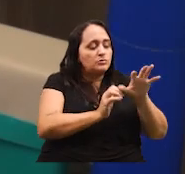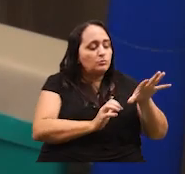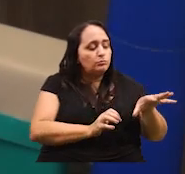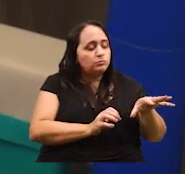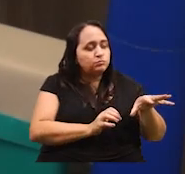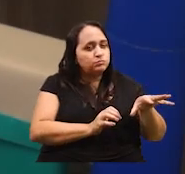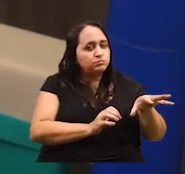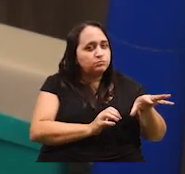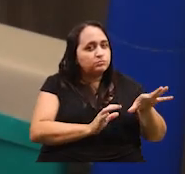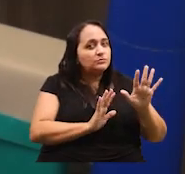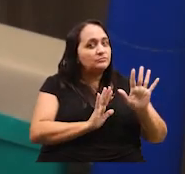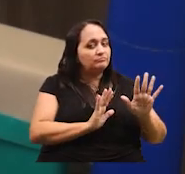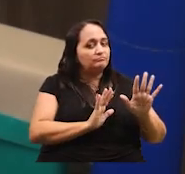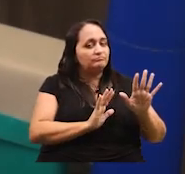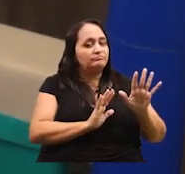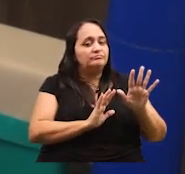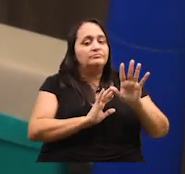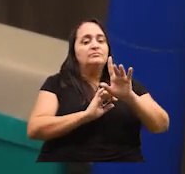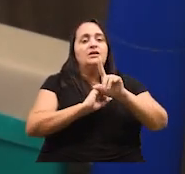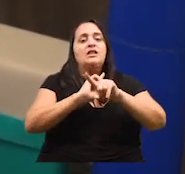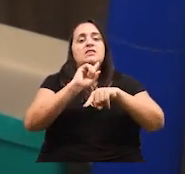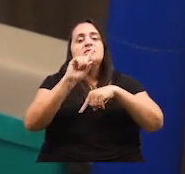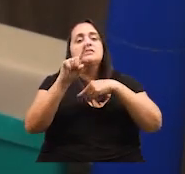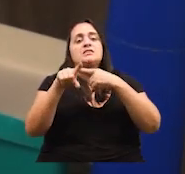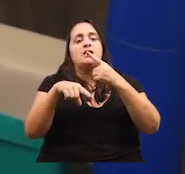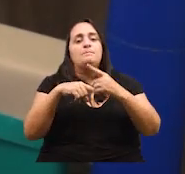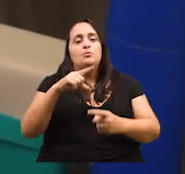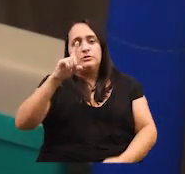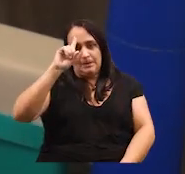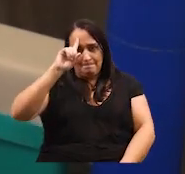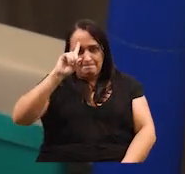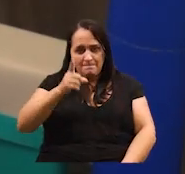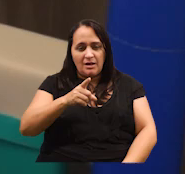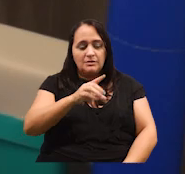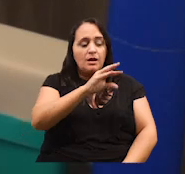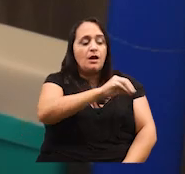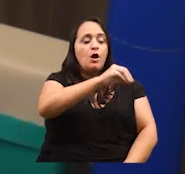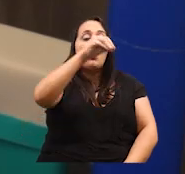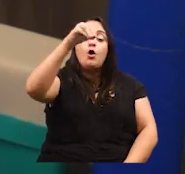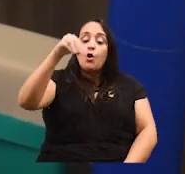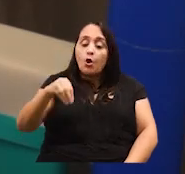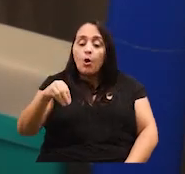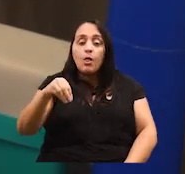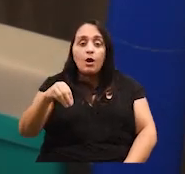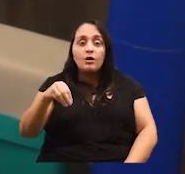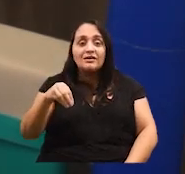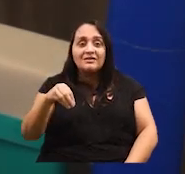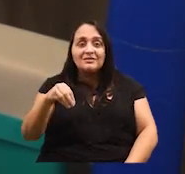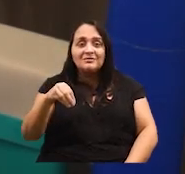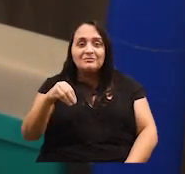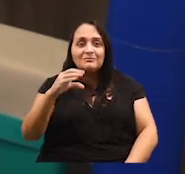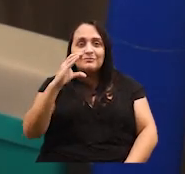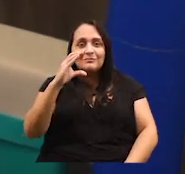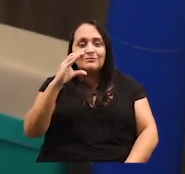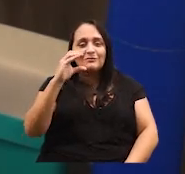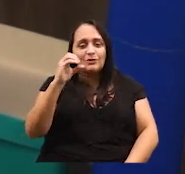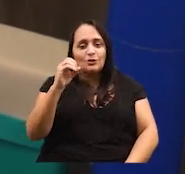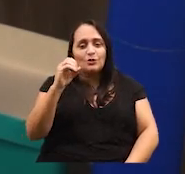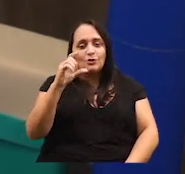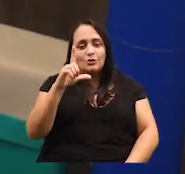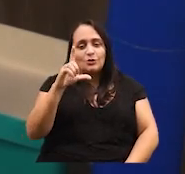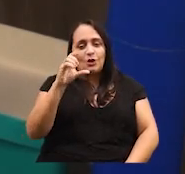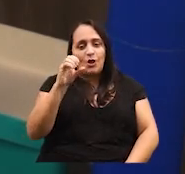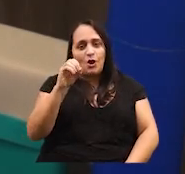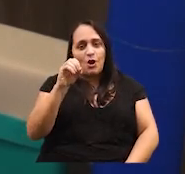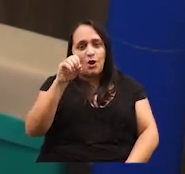imperativo. Depois, coloque o arroz na panela. Então, coloque é